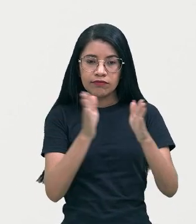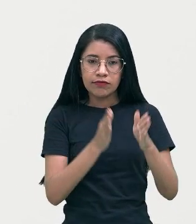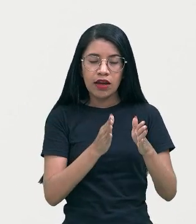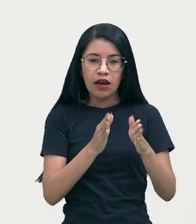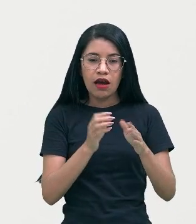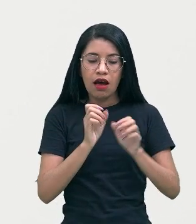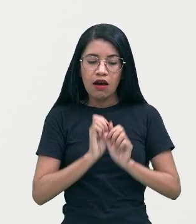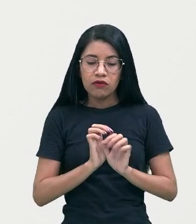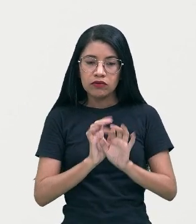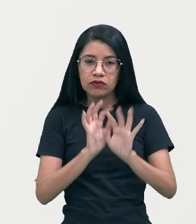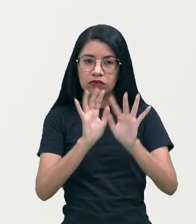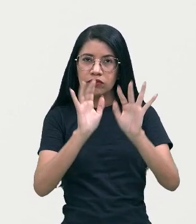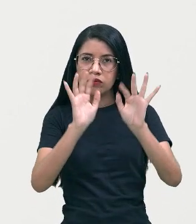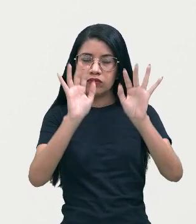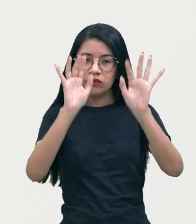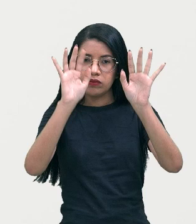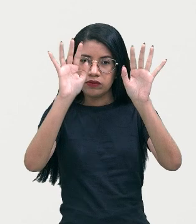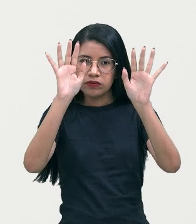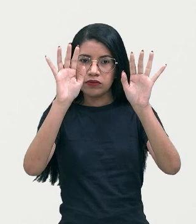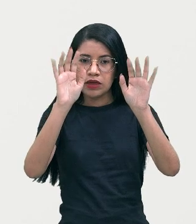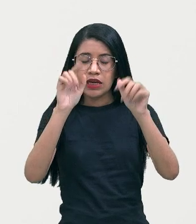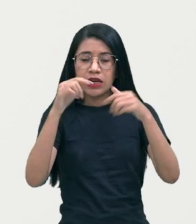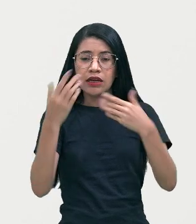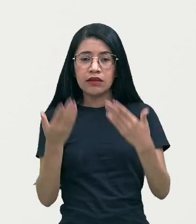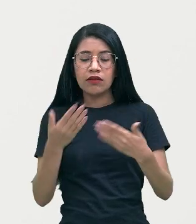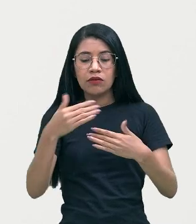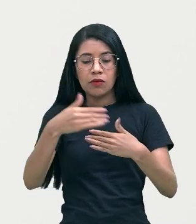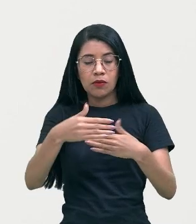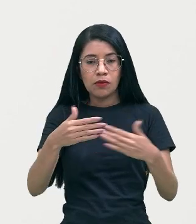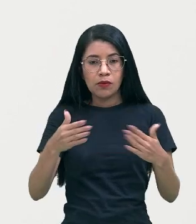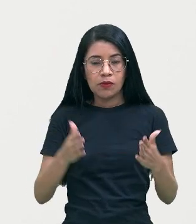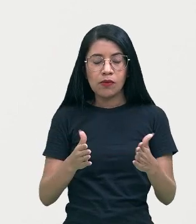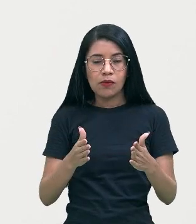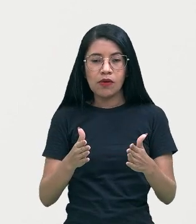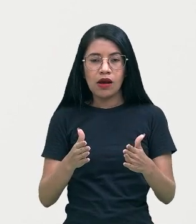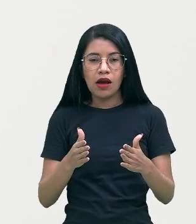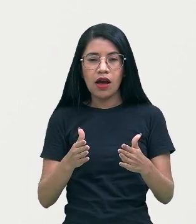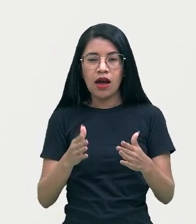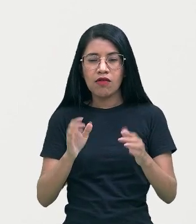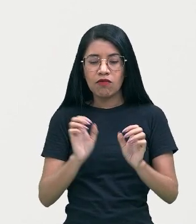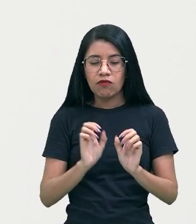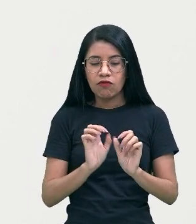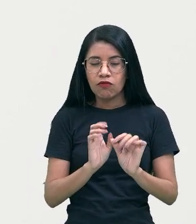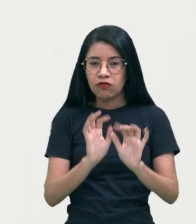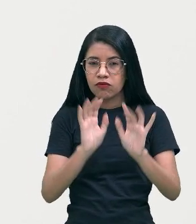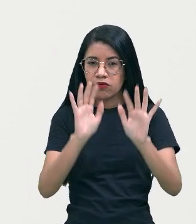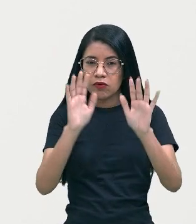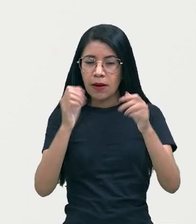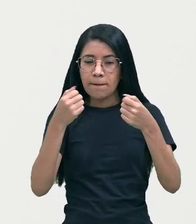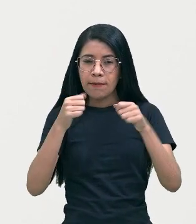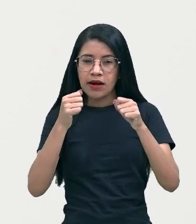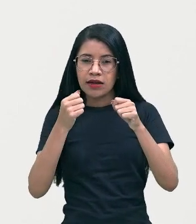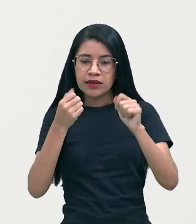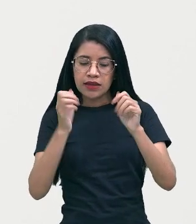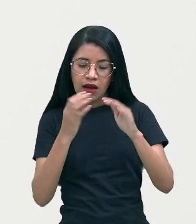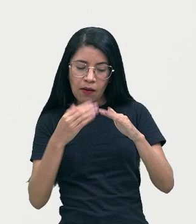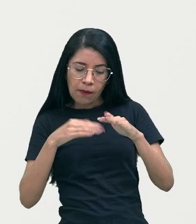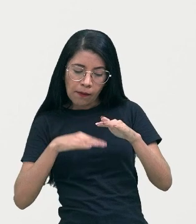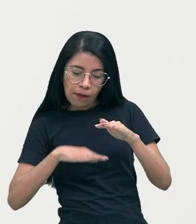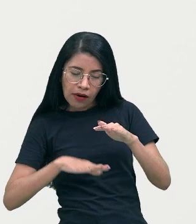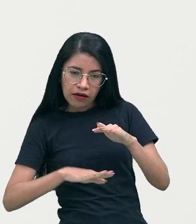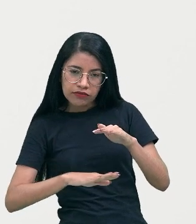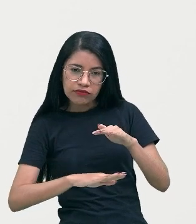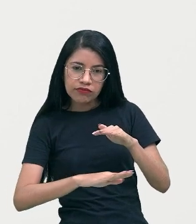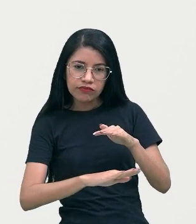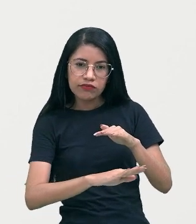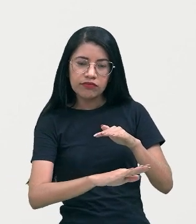fumaça ela sobe. Então, estando no ambiente com muita fumaça, a gente tem que andar bem pertinho do chão